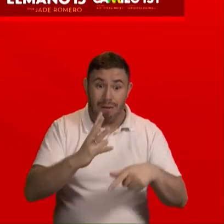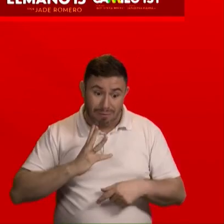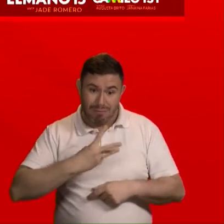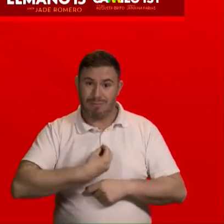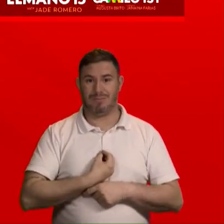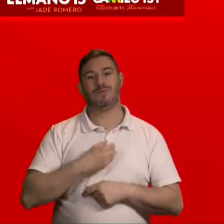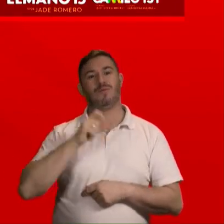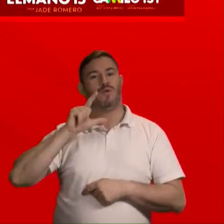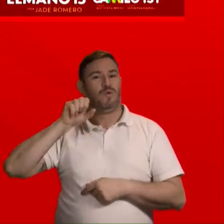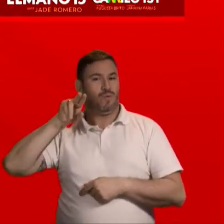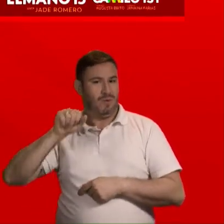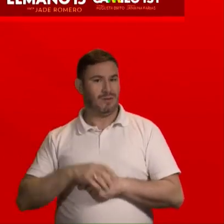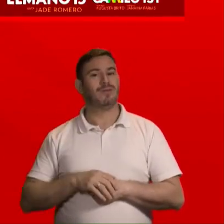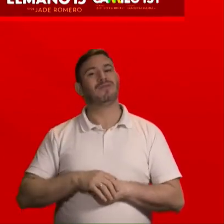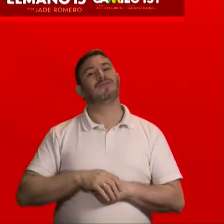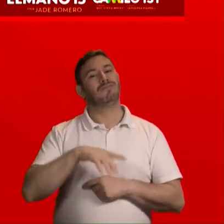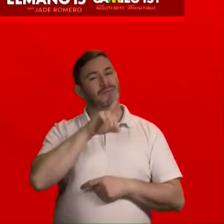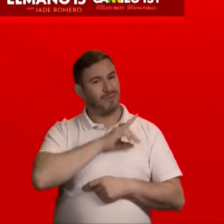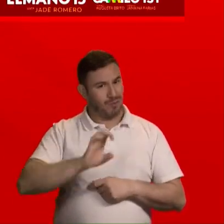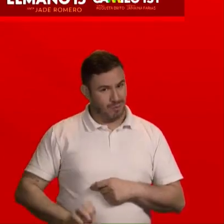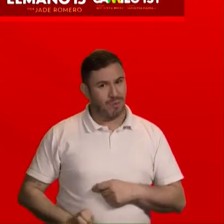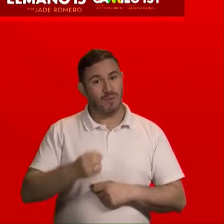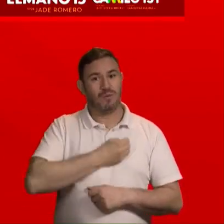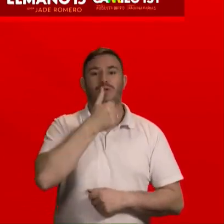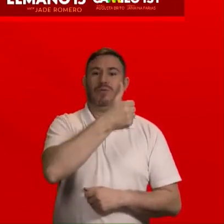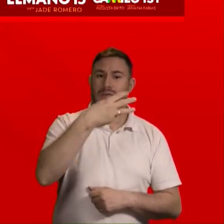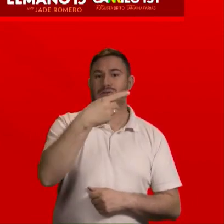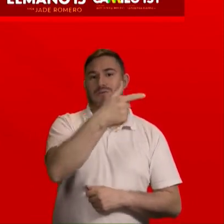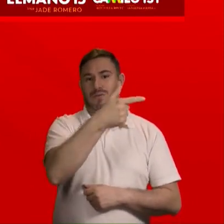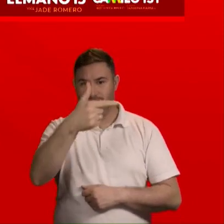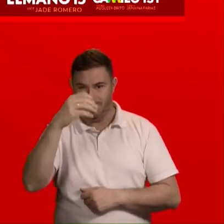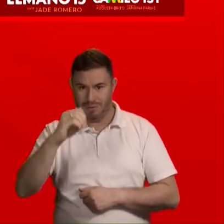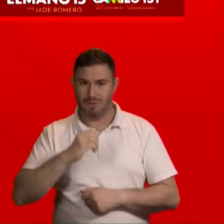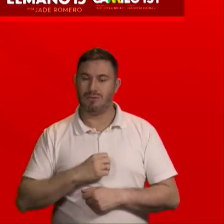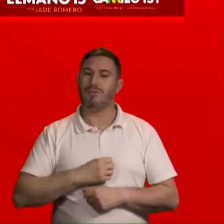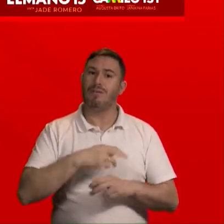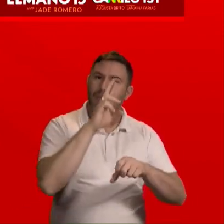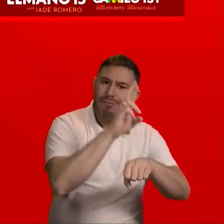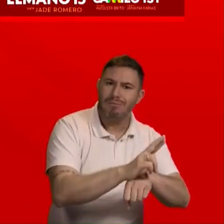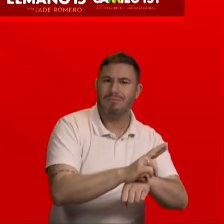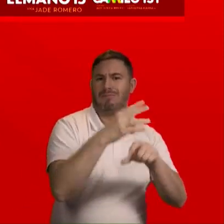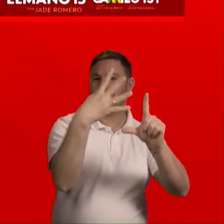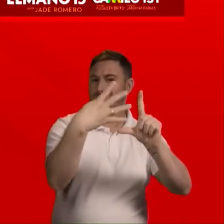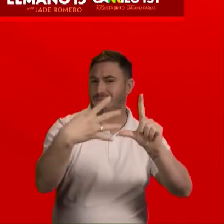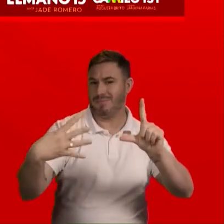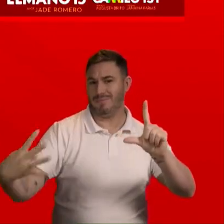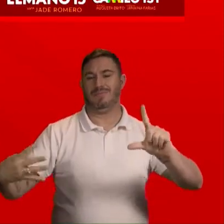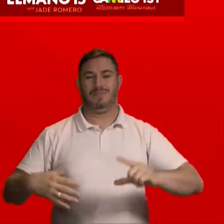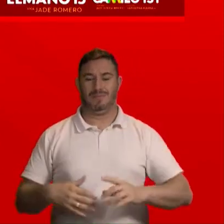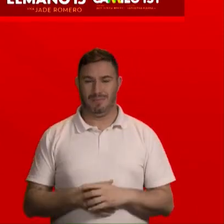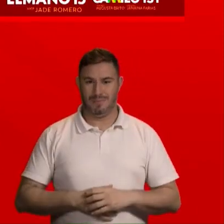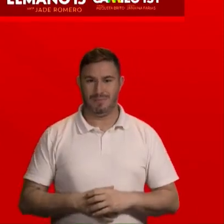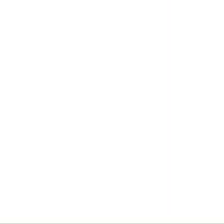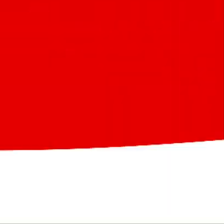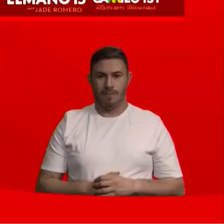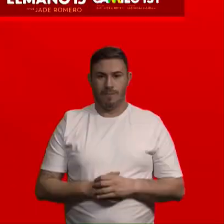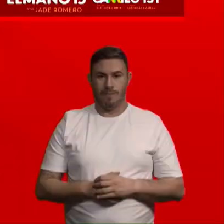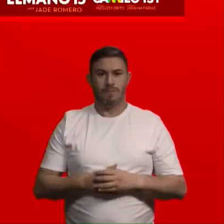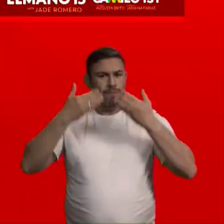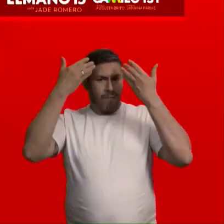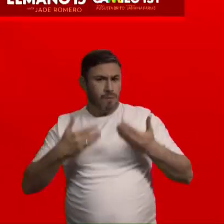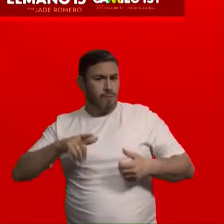trans no mercado de trabalho. Luana Valim, deputada estadual, com o número 13220, a voz da população